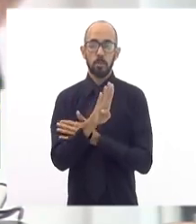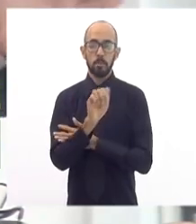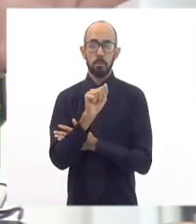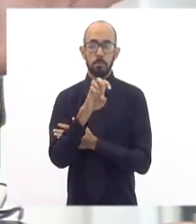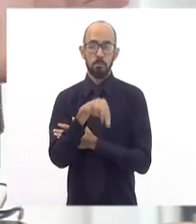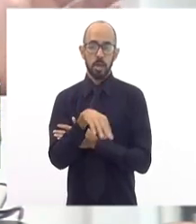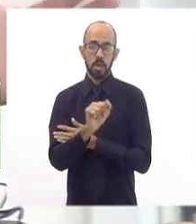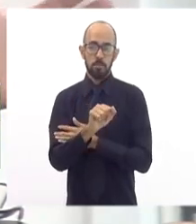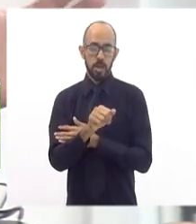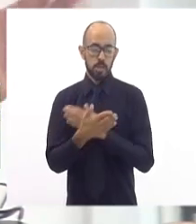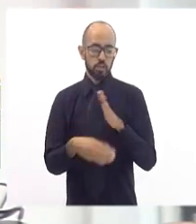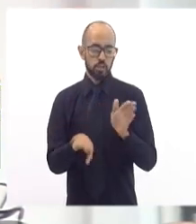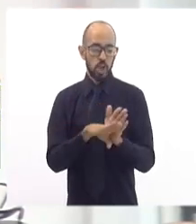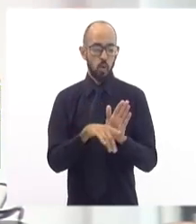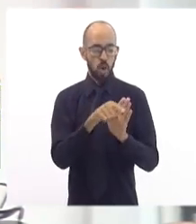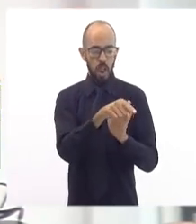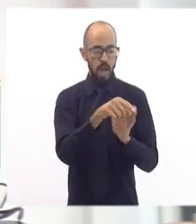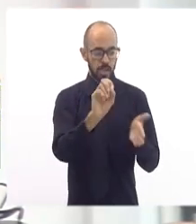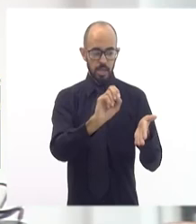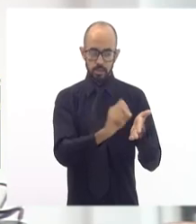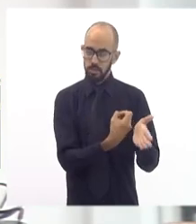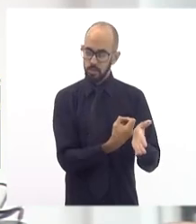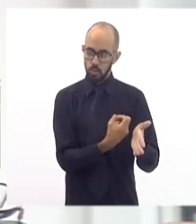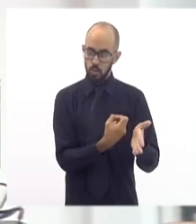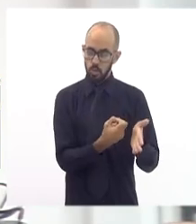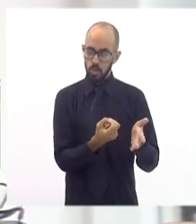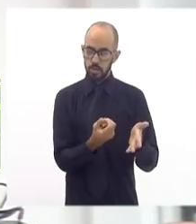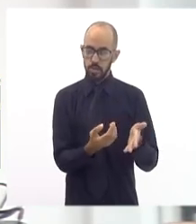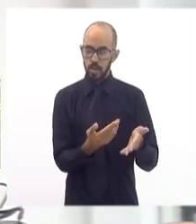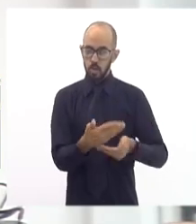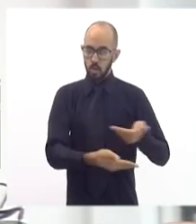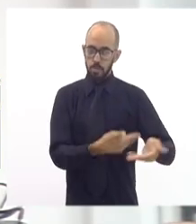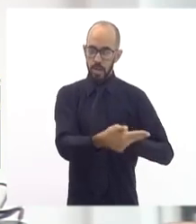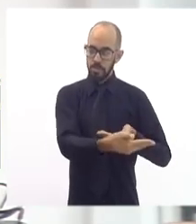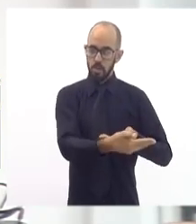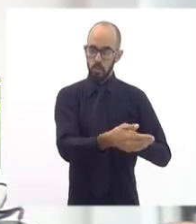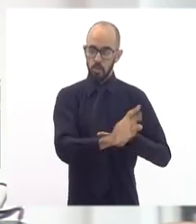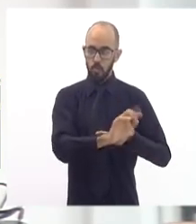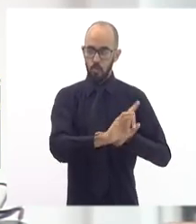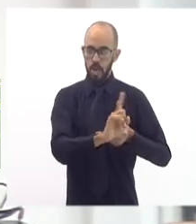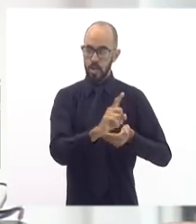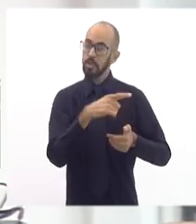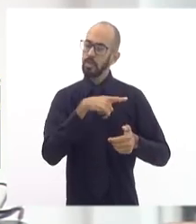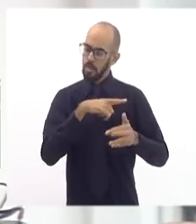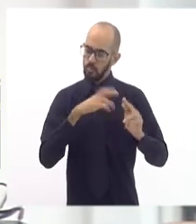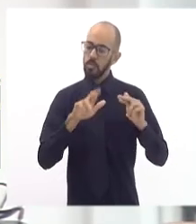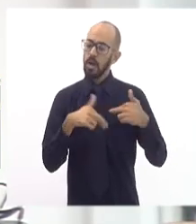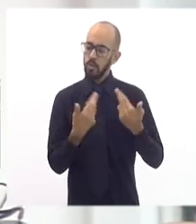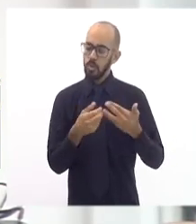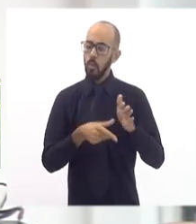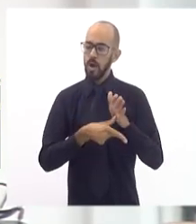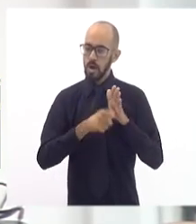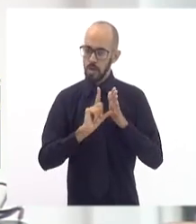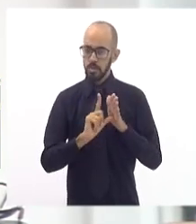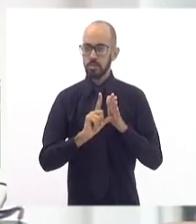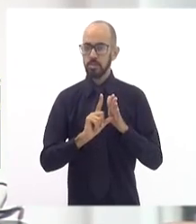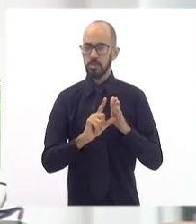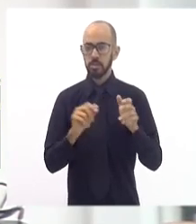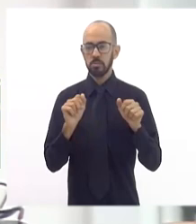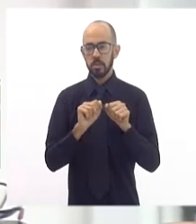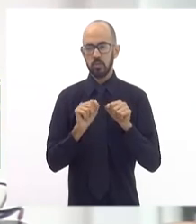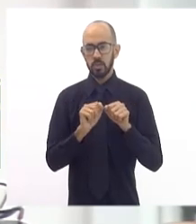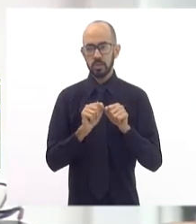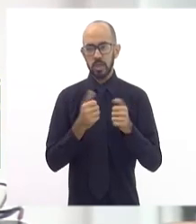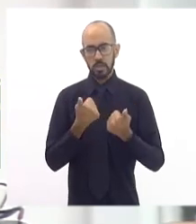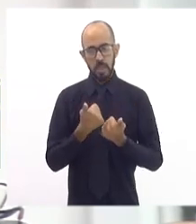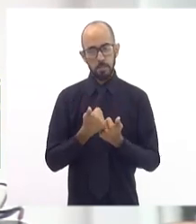de repente na sede do Inea e assinou o termo de cooperação reuniões técnicas preparatórias devem ter sido realizadas para